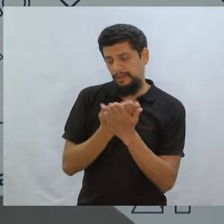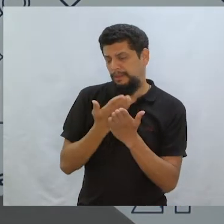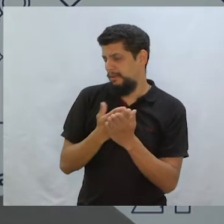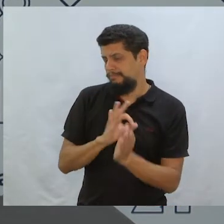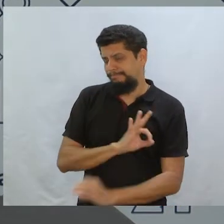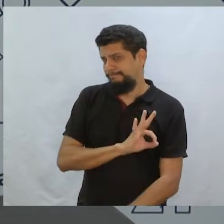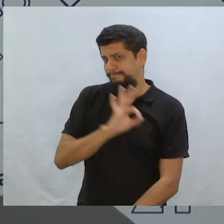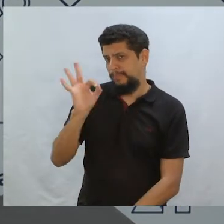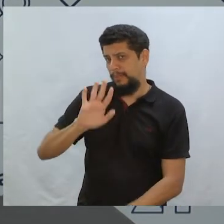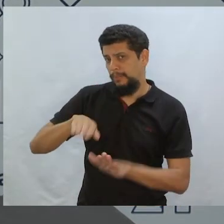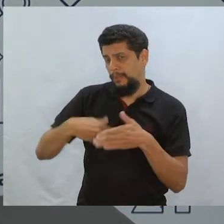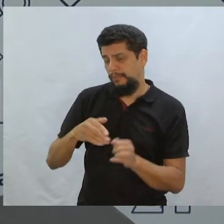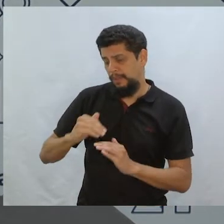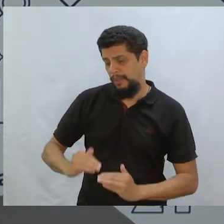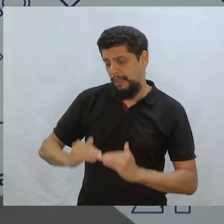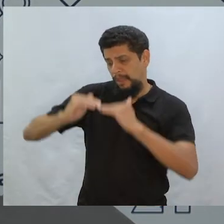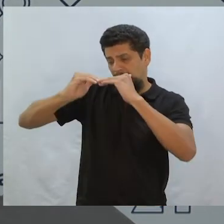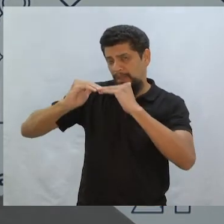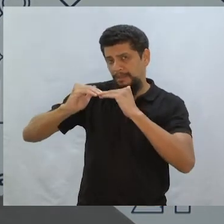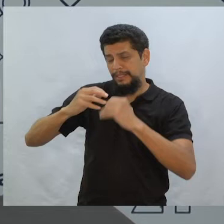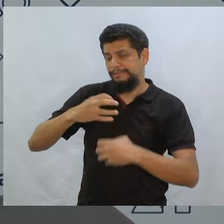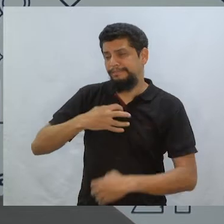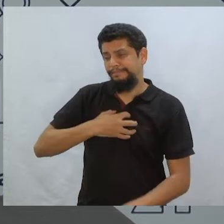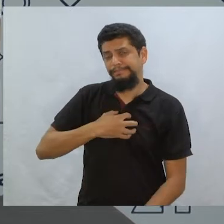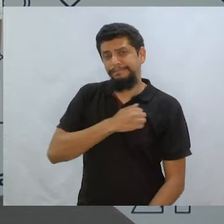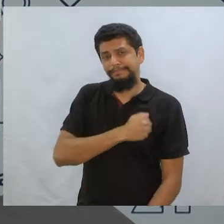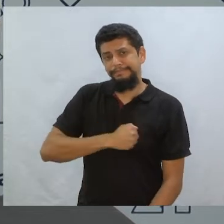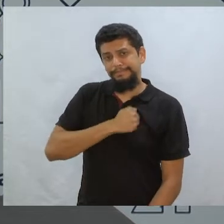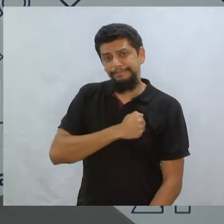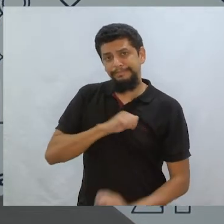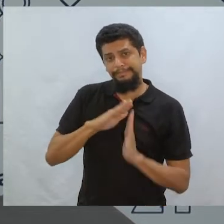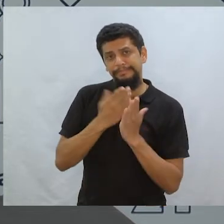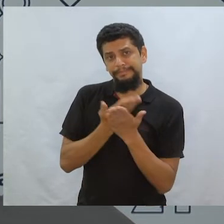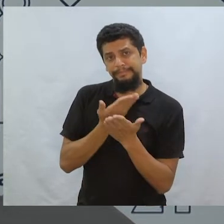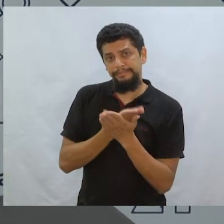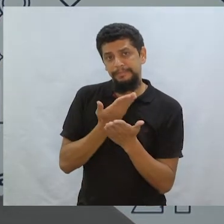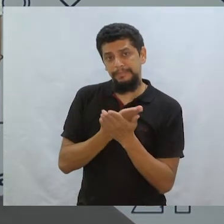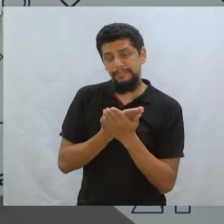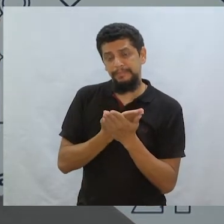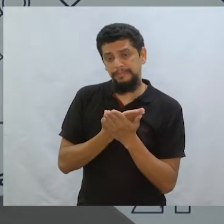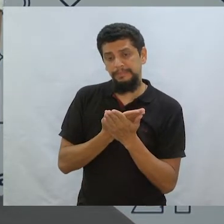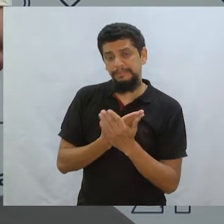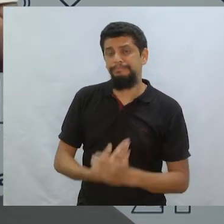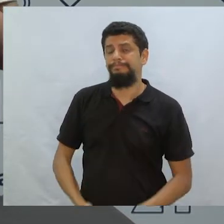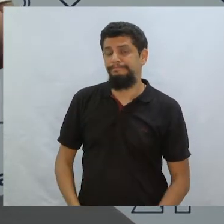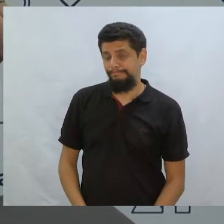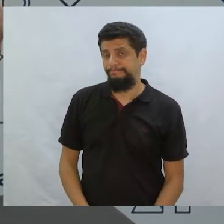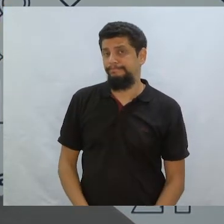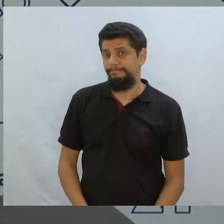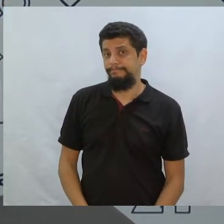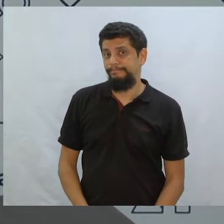escola é uma delícia quando você crescer Vai se lembrar da escola e sentir uma saudade